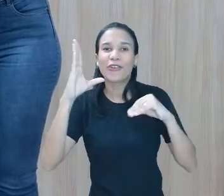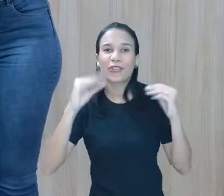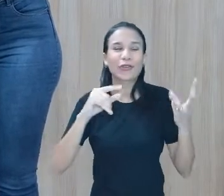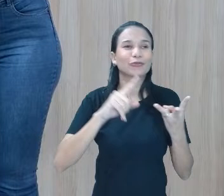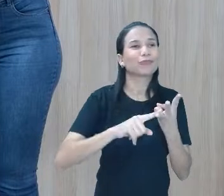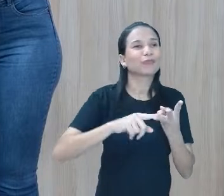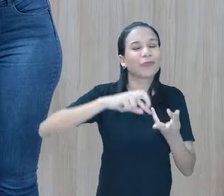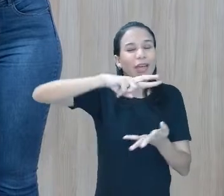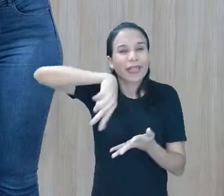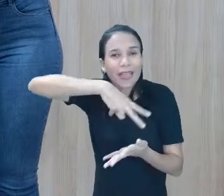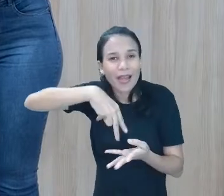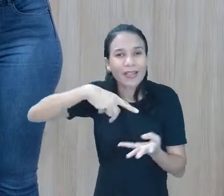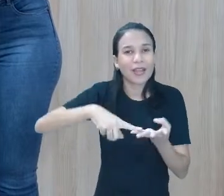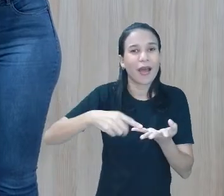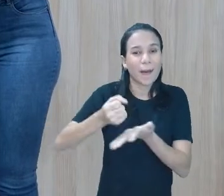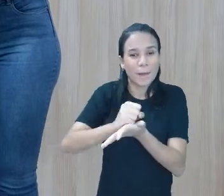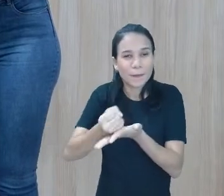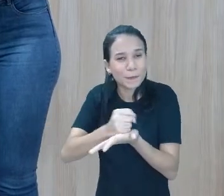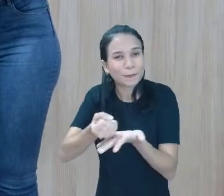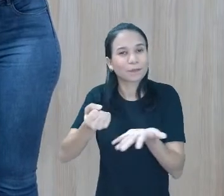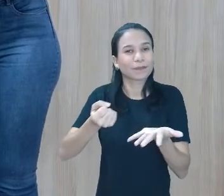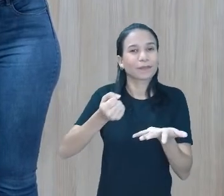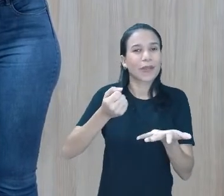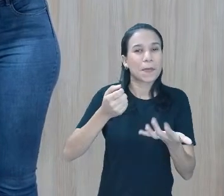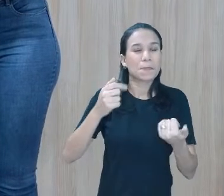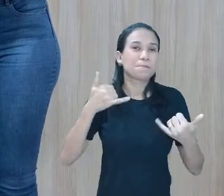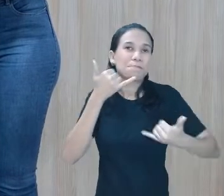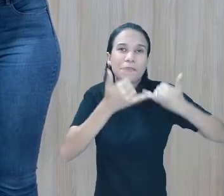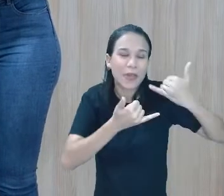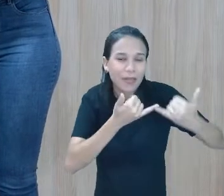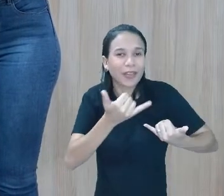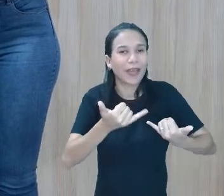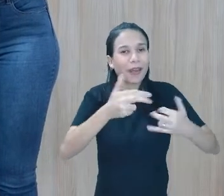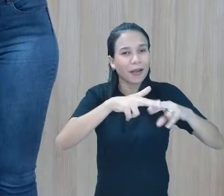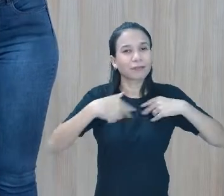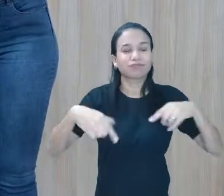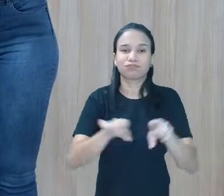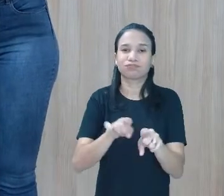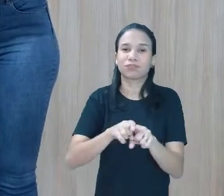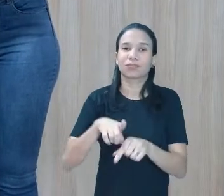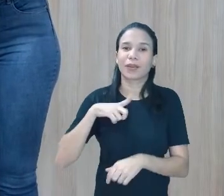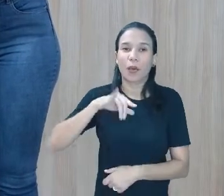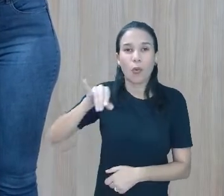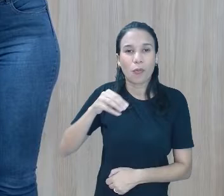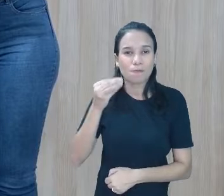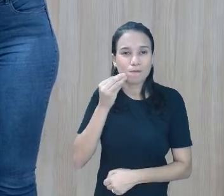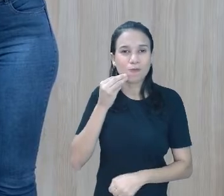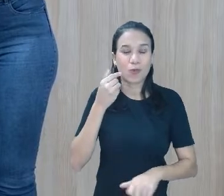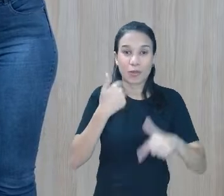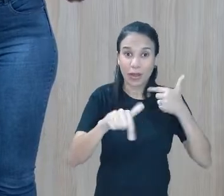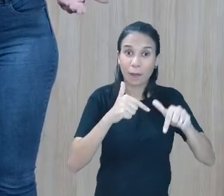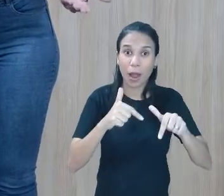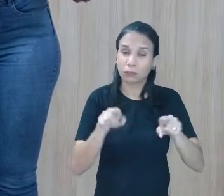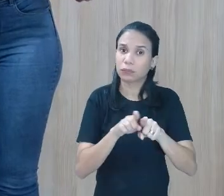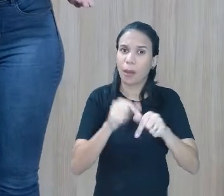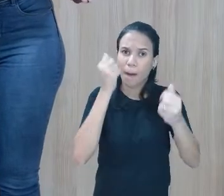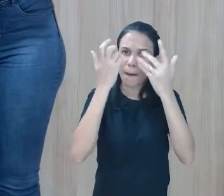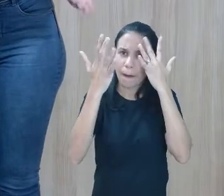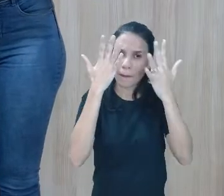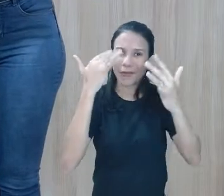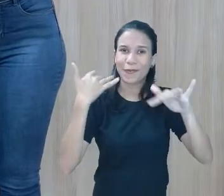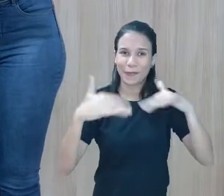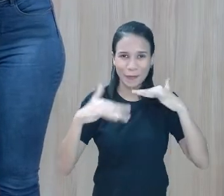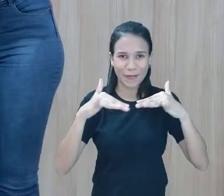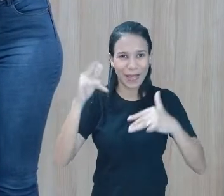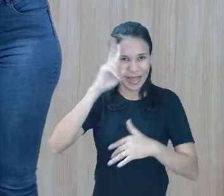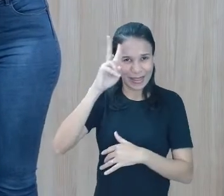com dança, com jogos, com brincadeiras, né? E aí a gente também está dando a oportunidade de trabalhar psicomotricidade,